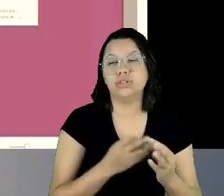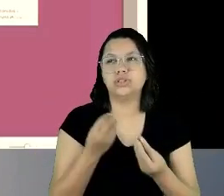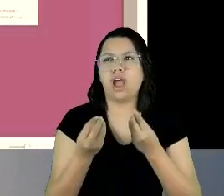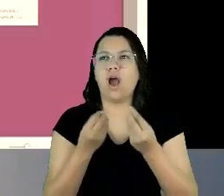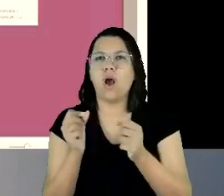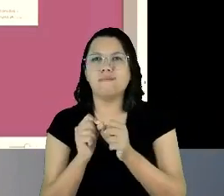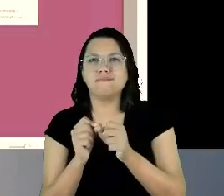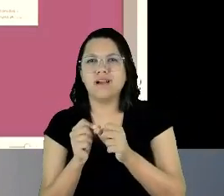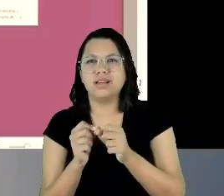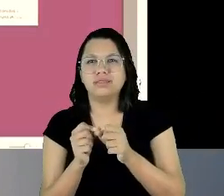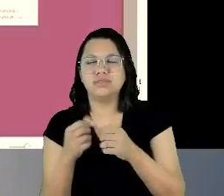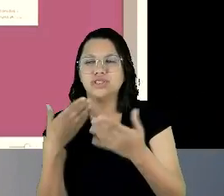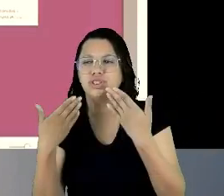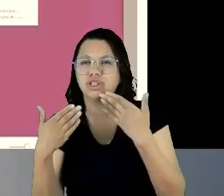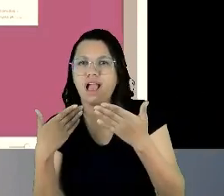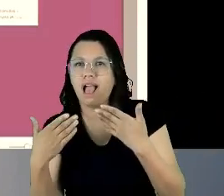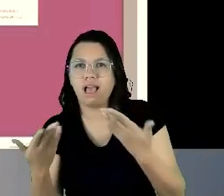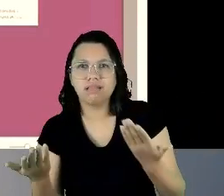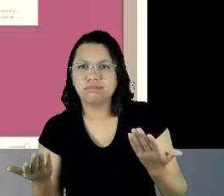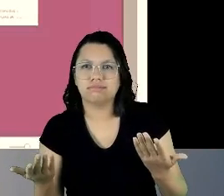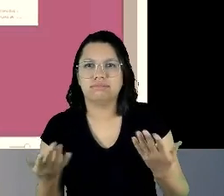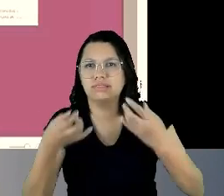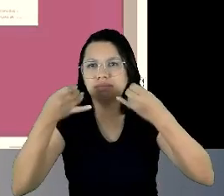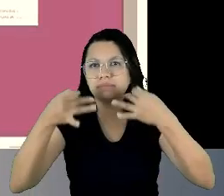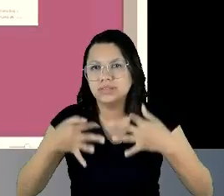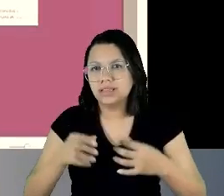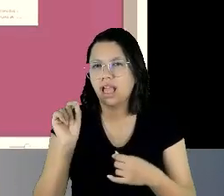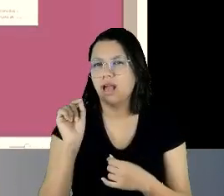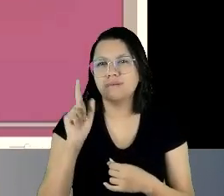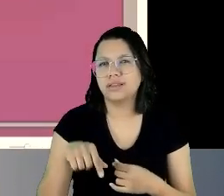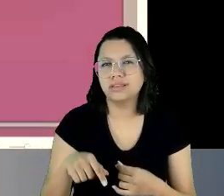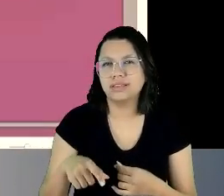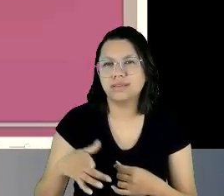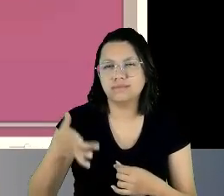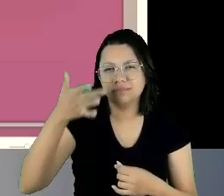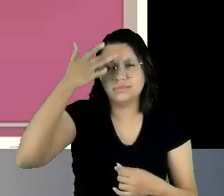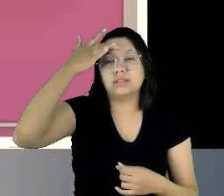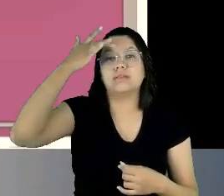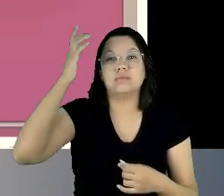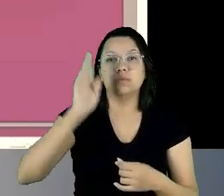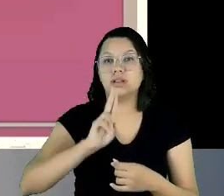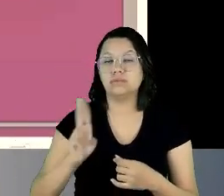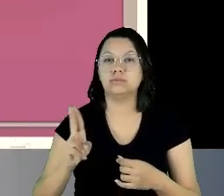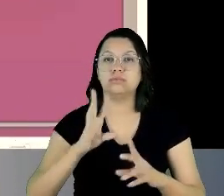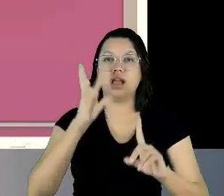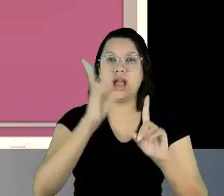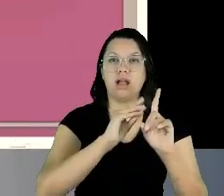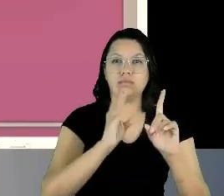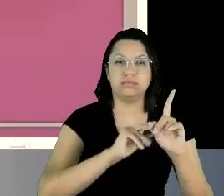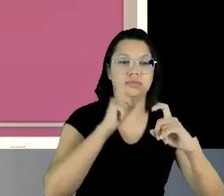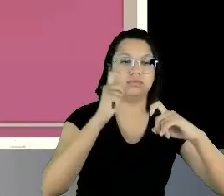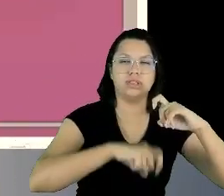estabelecer diálogo, explicar o que mas principalmente gravar esse nome, né, importunação